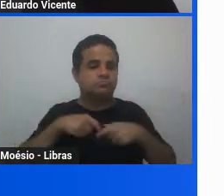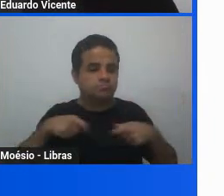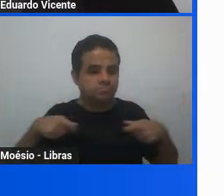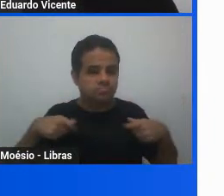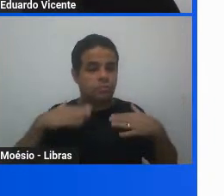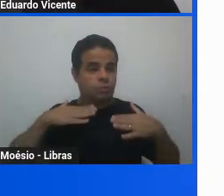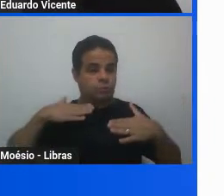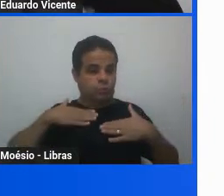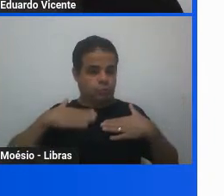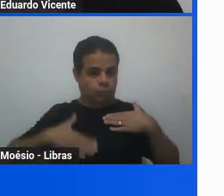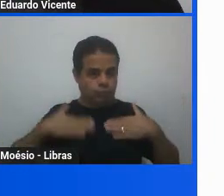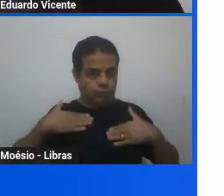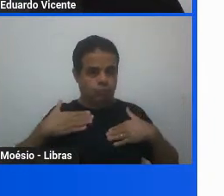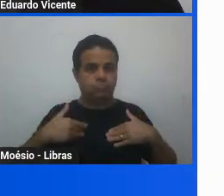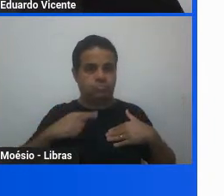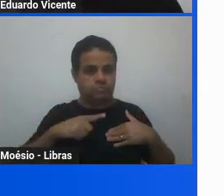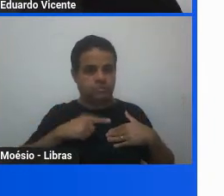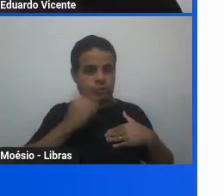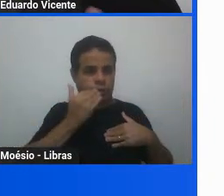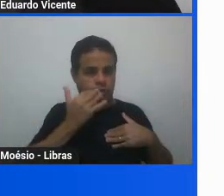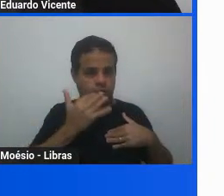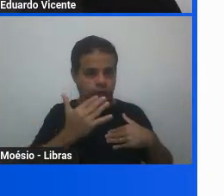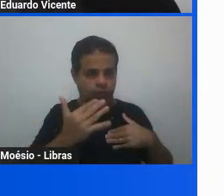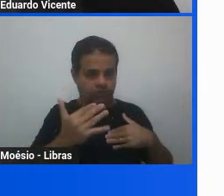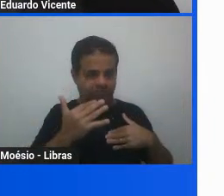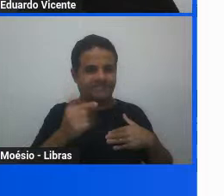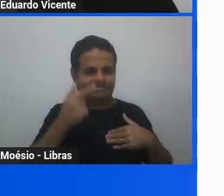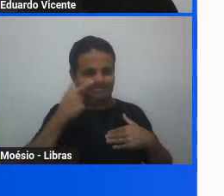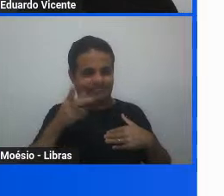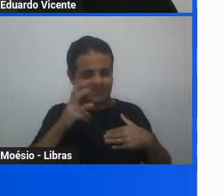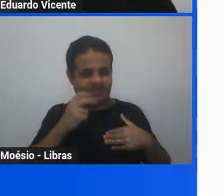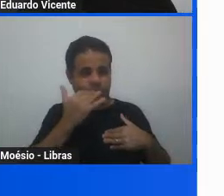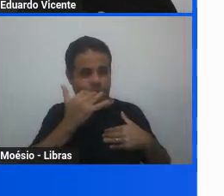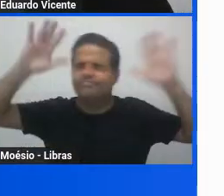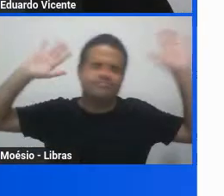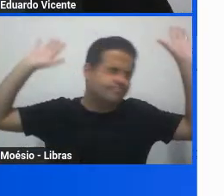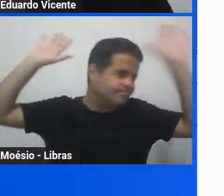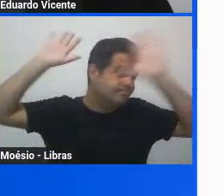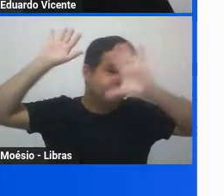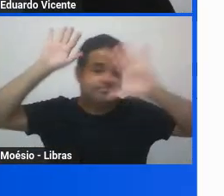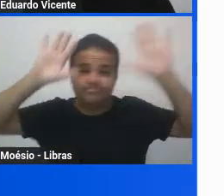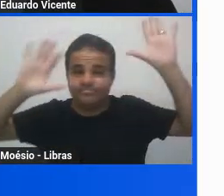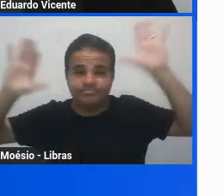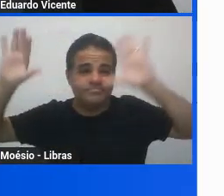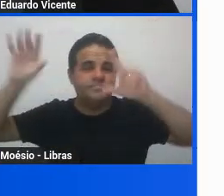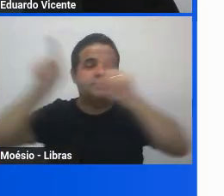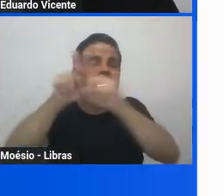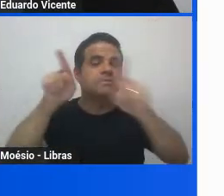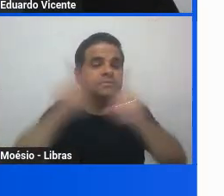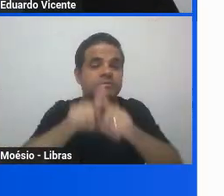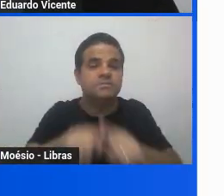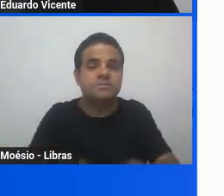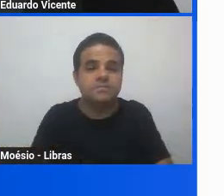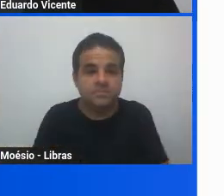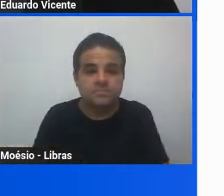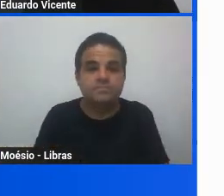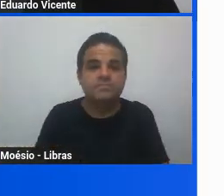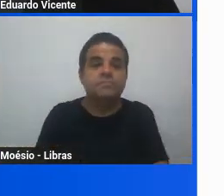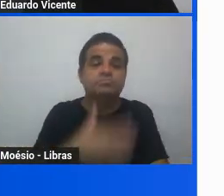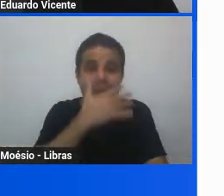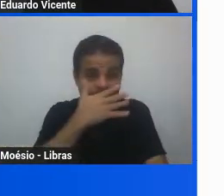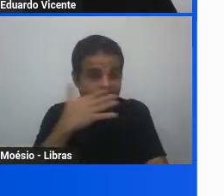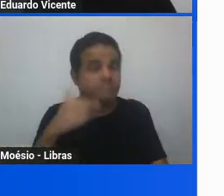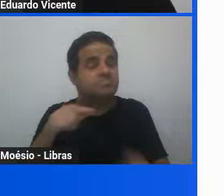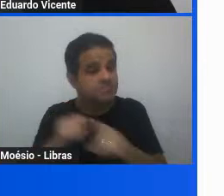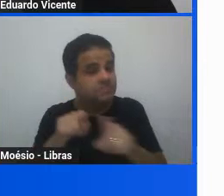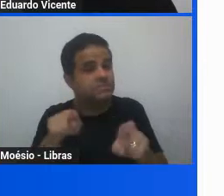dele, com essa característica, né, até com cheiros. A primeira